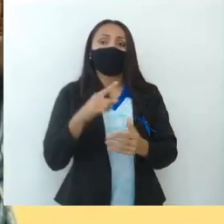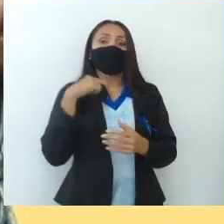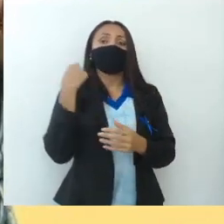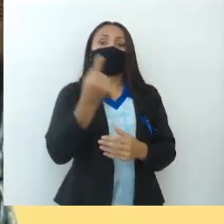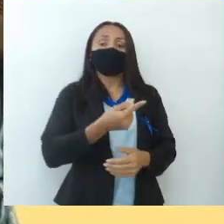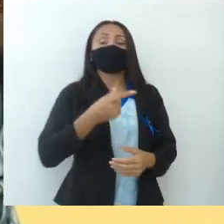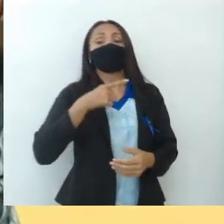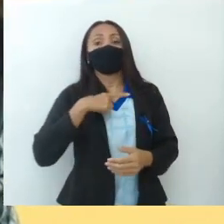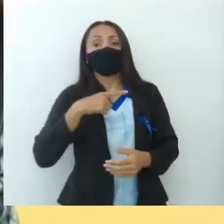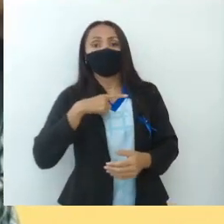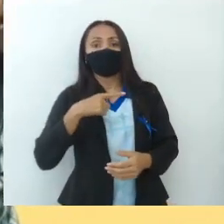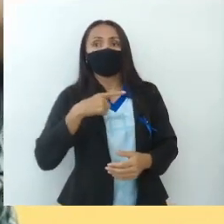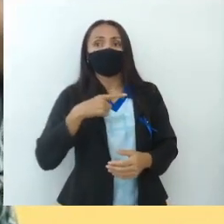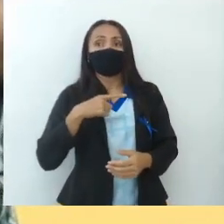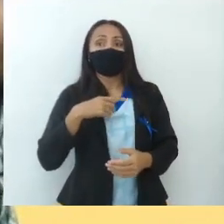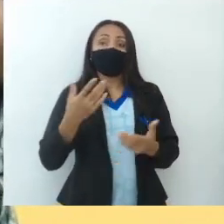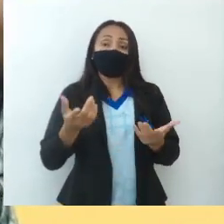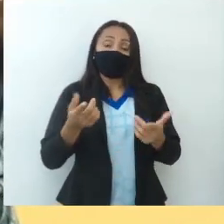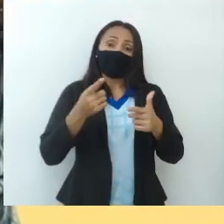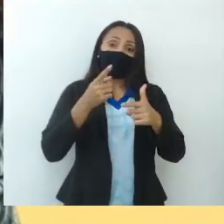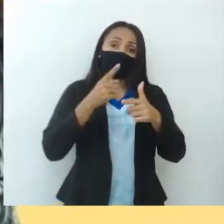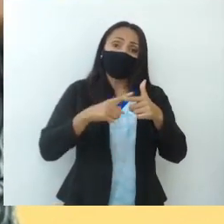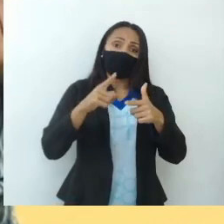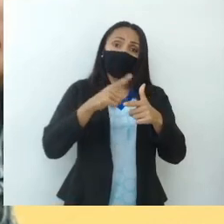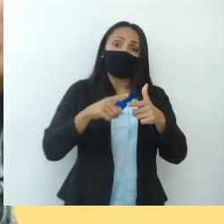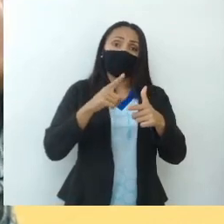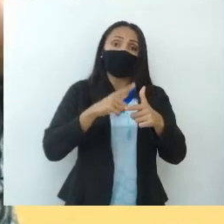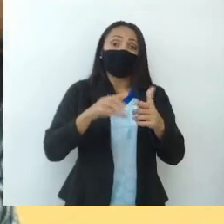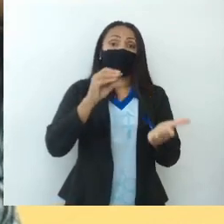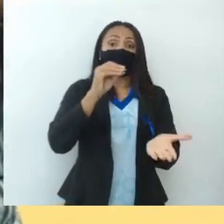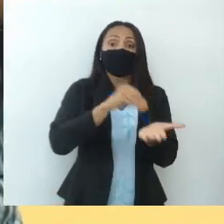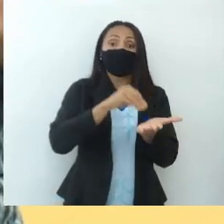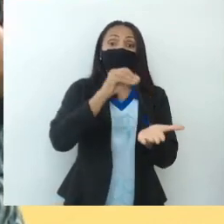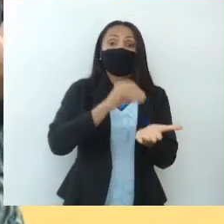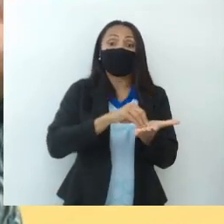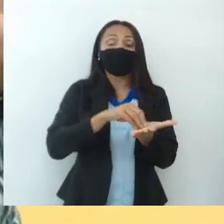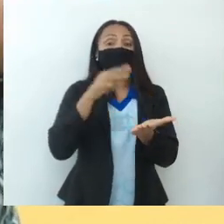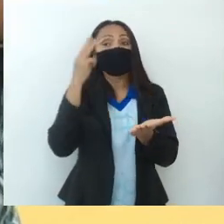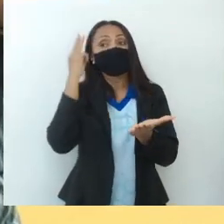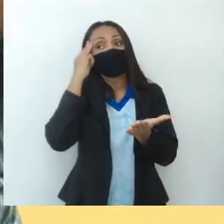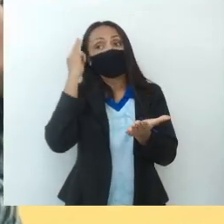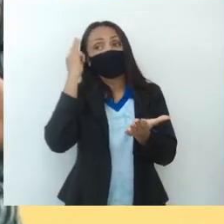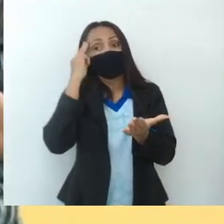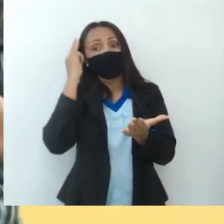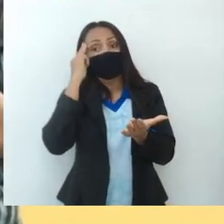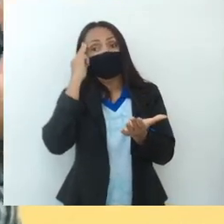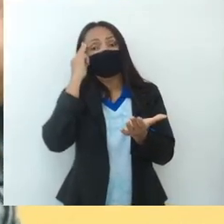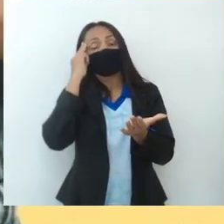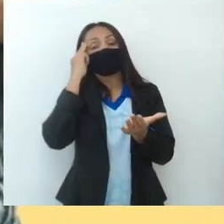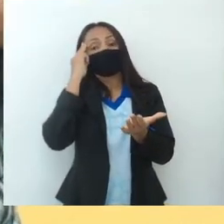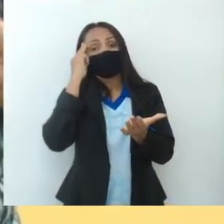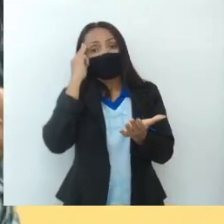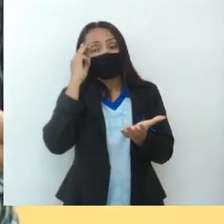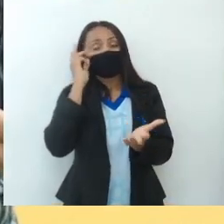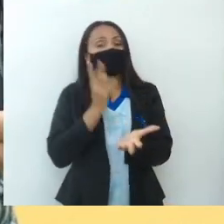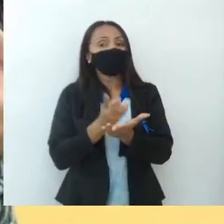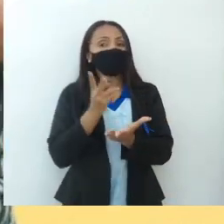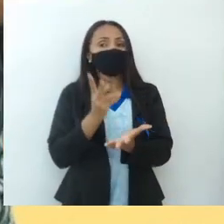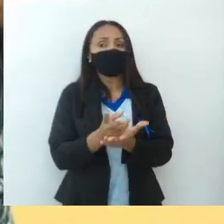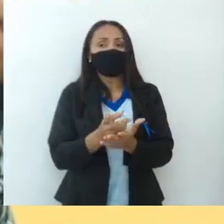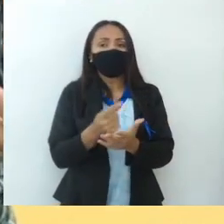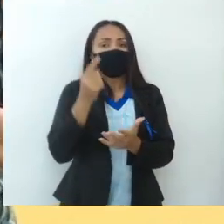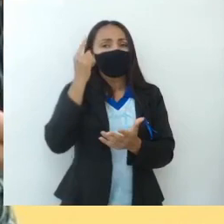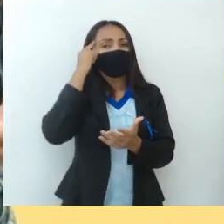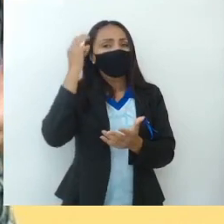aí um grande problema, que é a falta de memória. Nós precisamos trabalhar a memória, a preservação dessa memória, da nossa cidade, dos